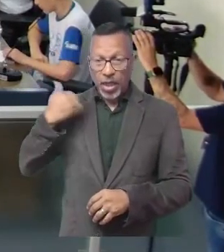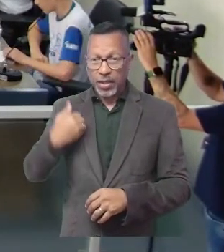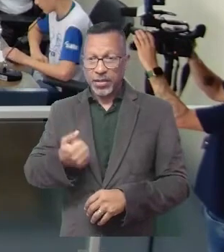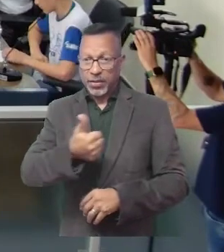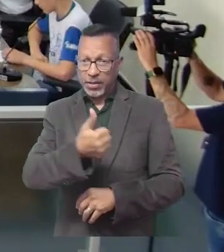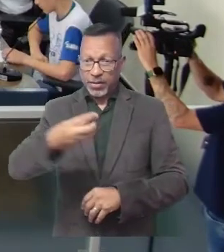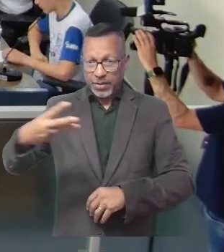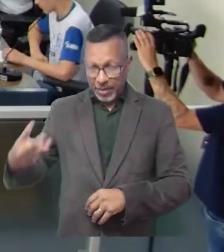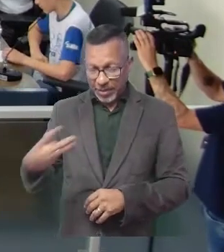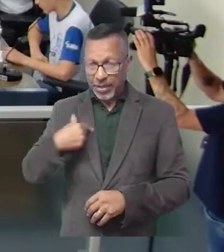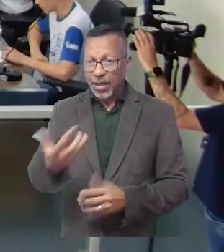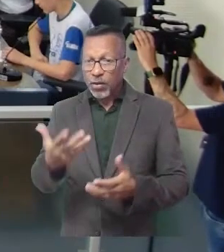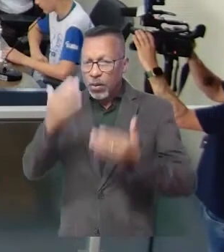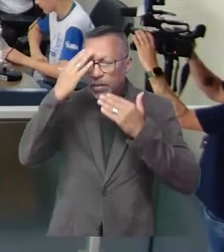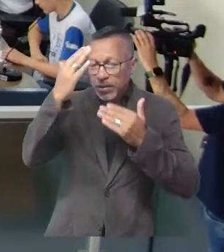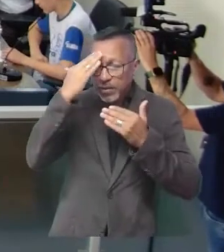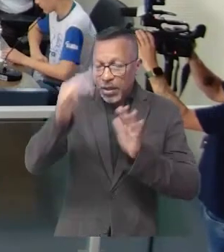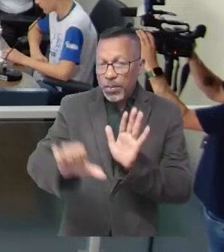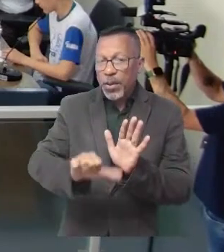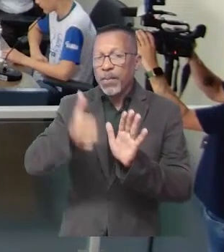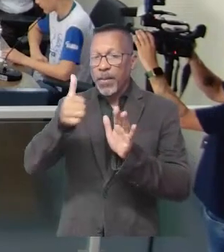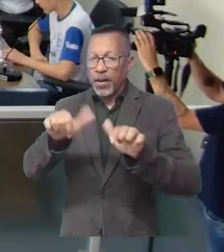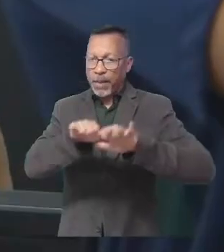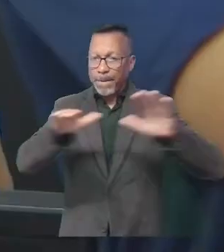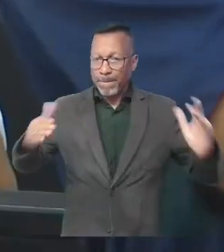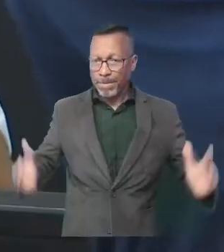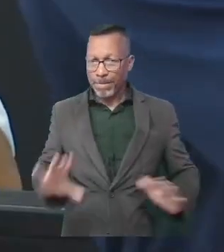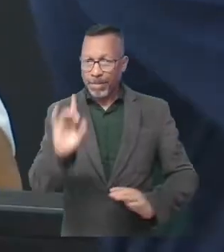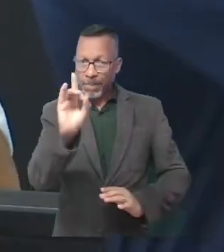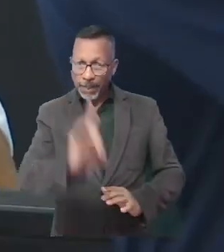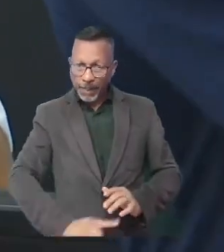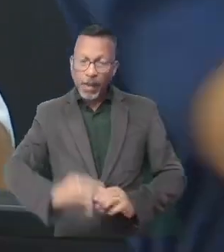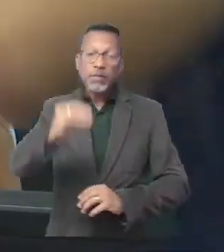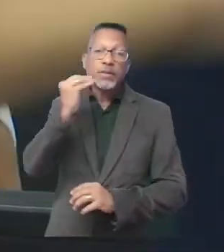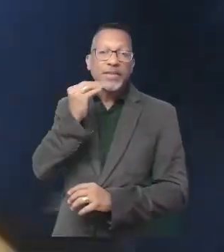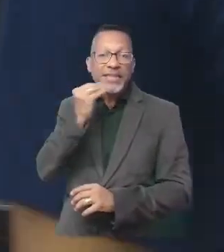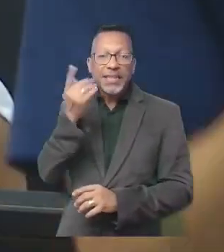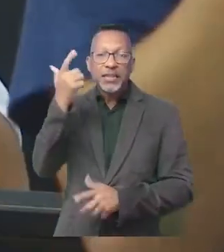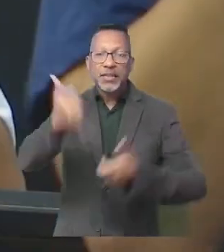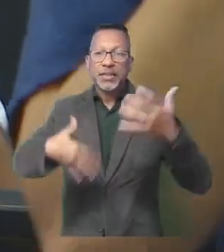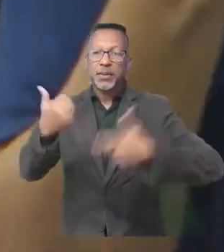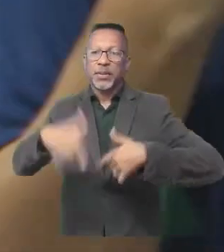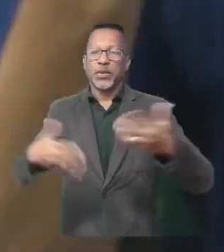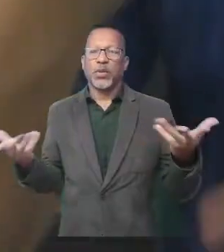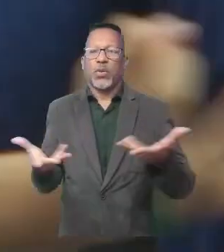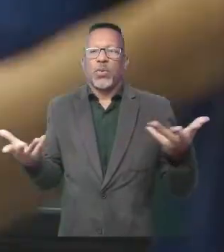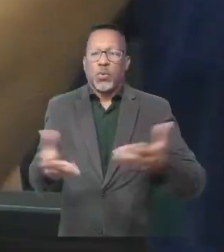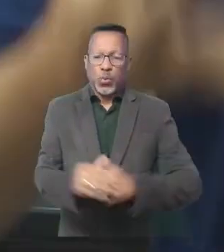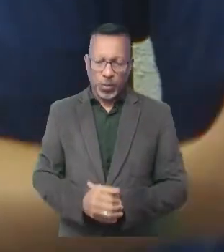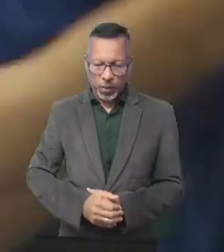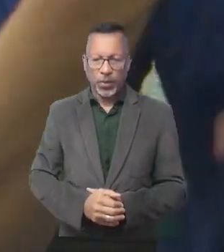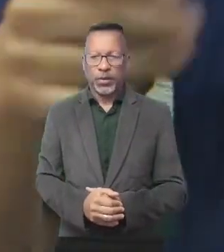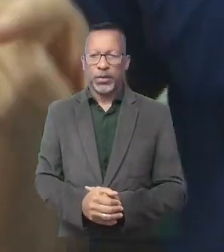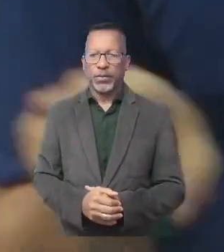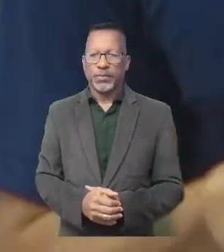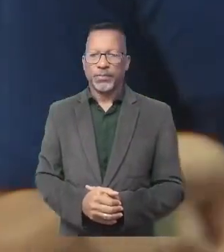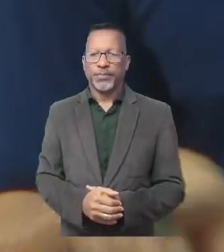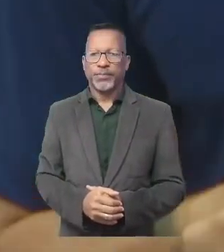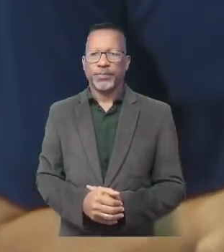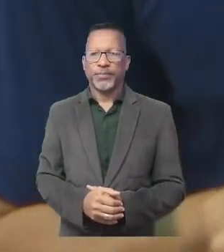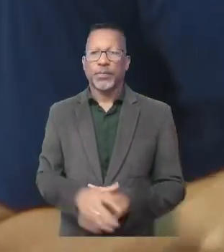idade. Queria agradecer primeiramente à mesa diretora pela oportunidade de estar falando aqui. E...